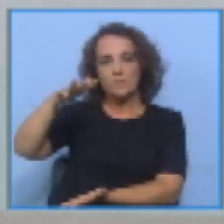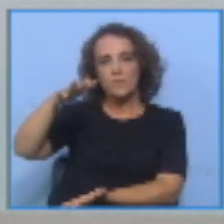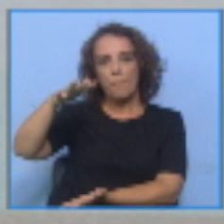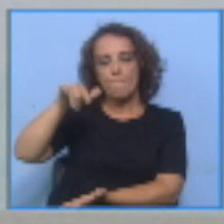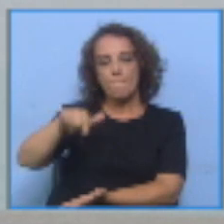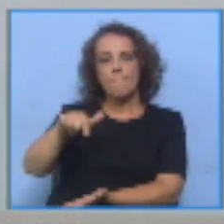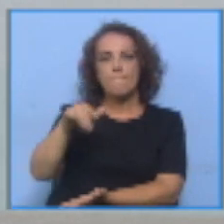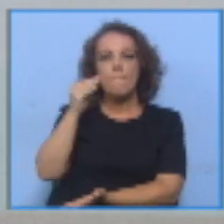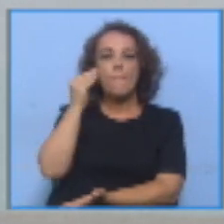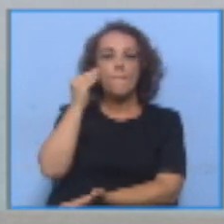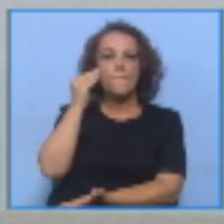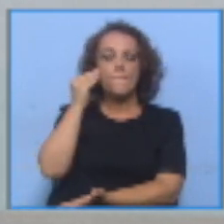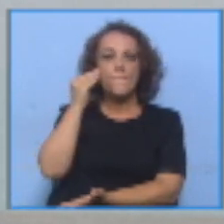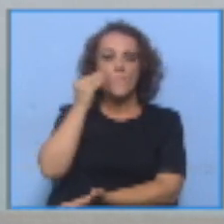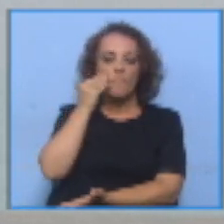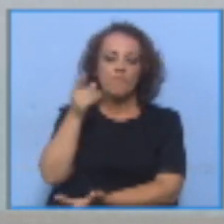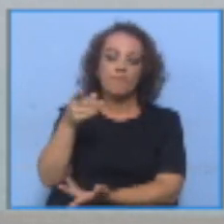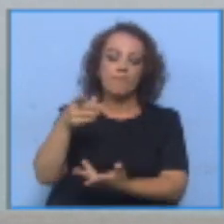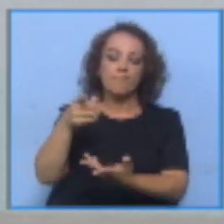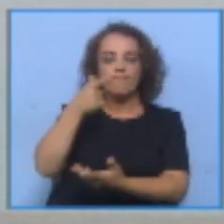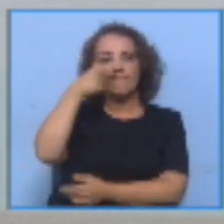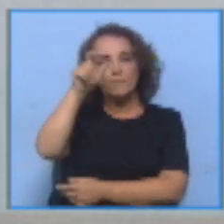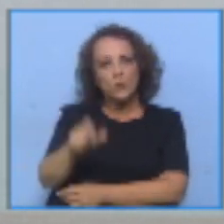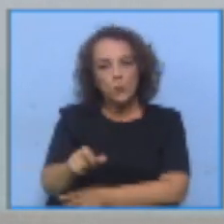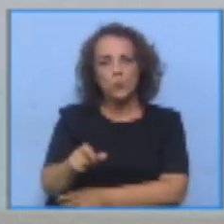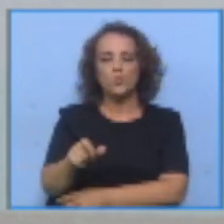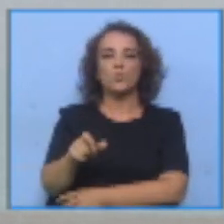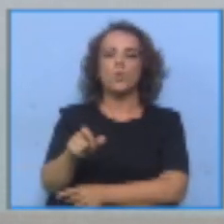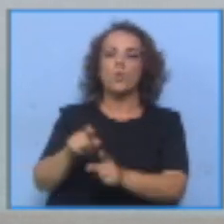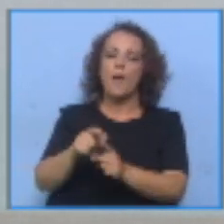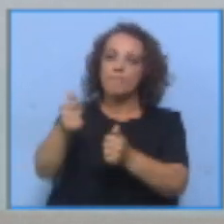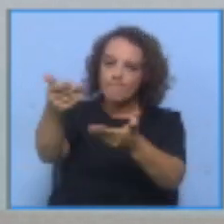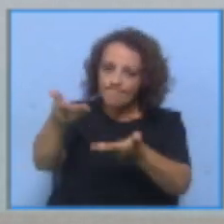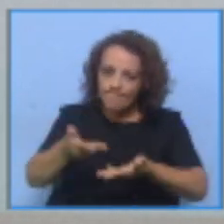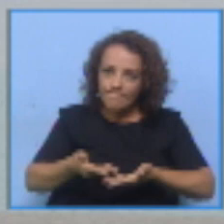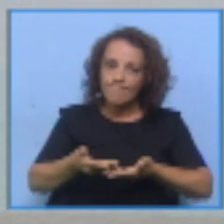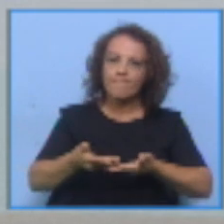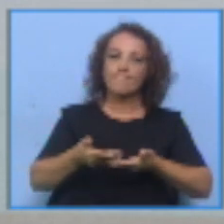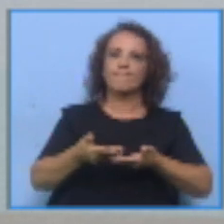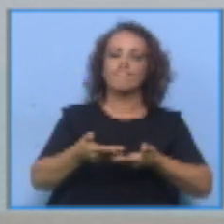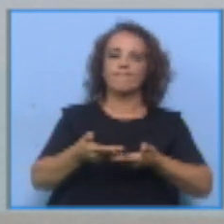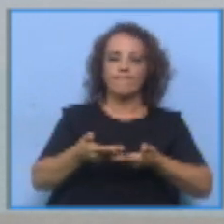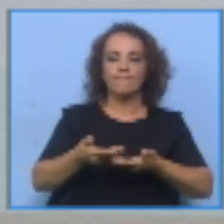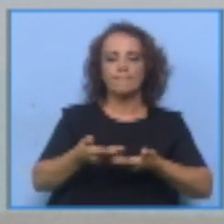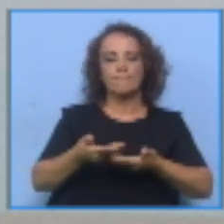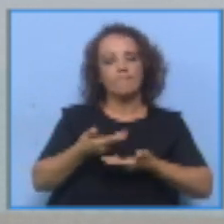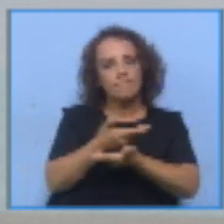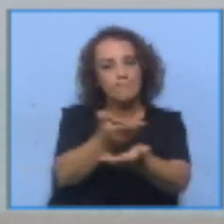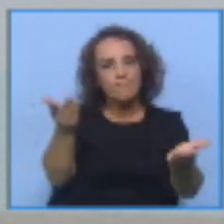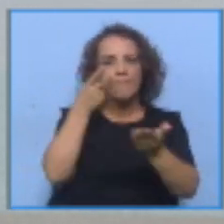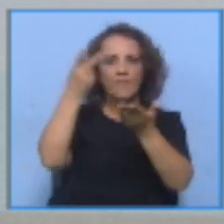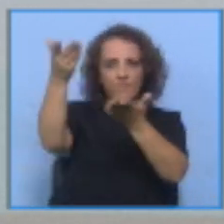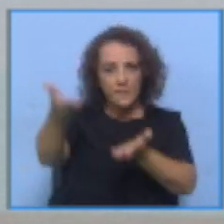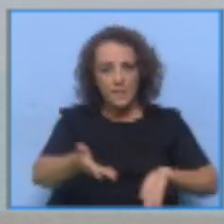de acolher a pessoa que vinha, que consideram importante e com a qual querem, de alguma maneira, partilhar a vida, partilhar